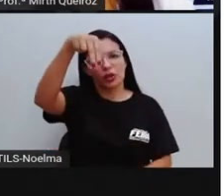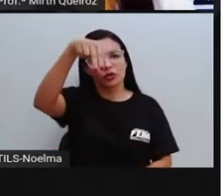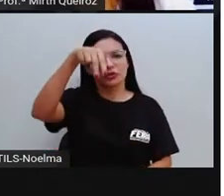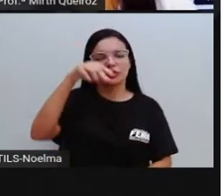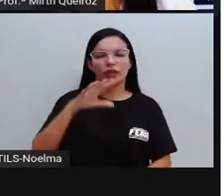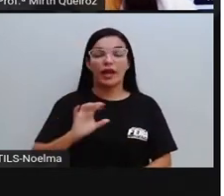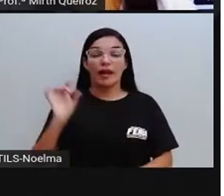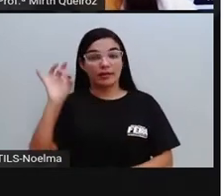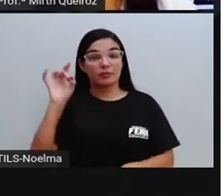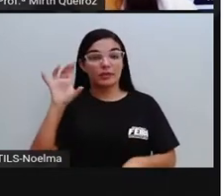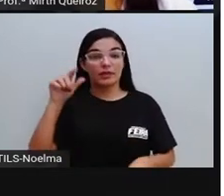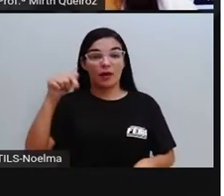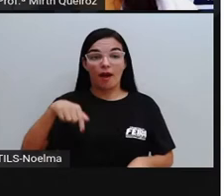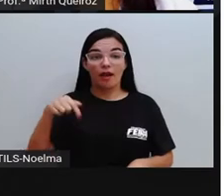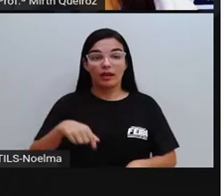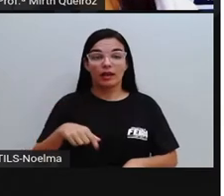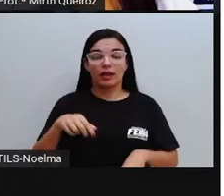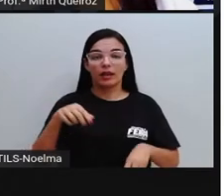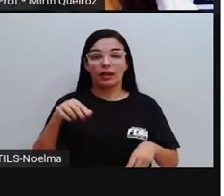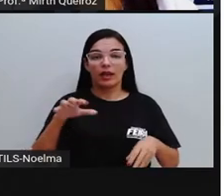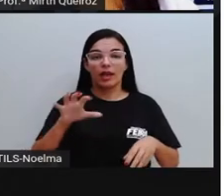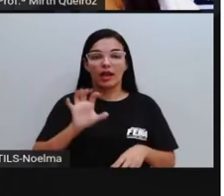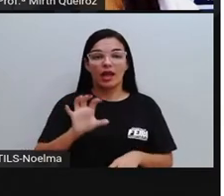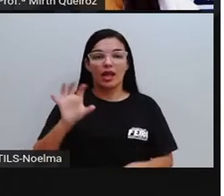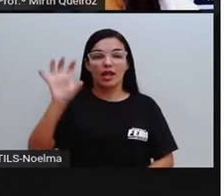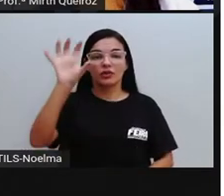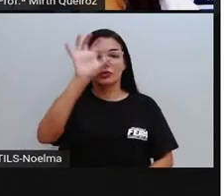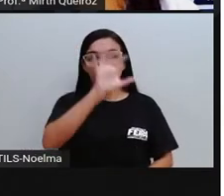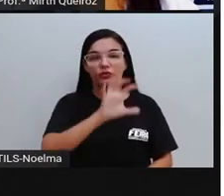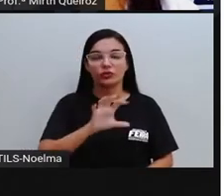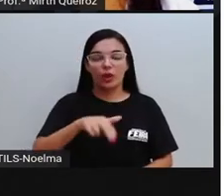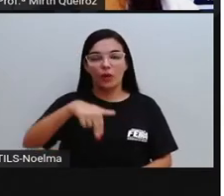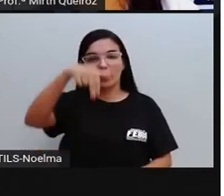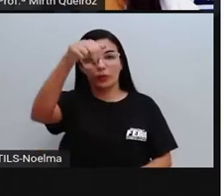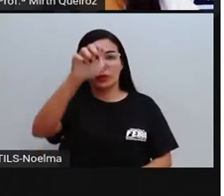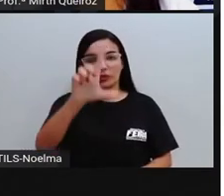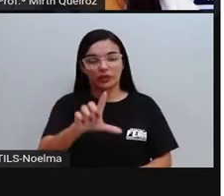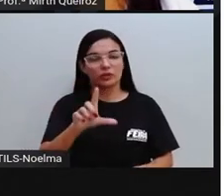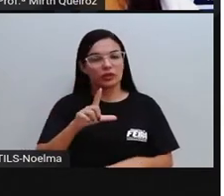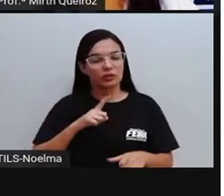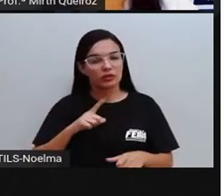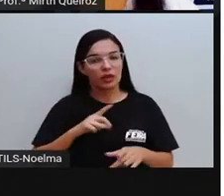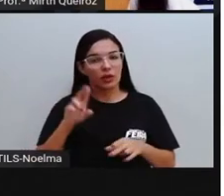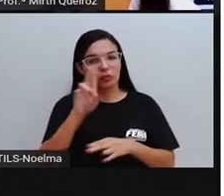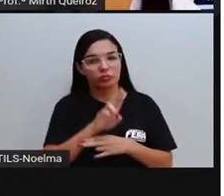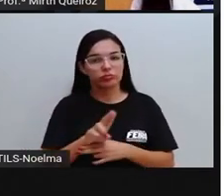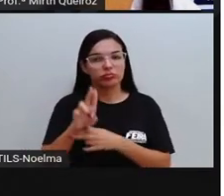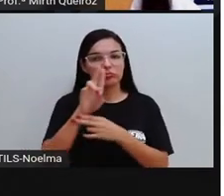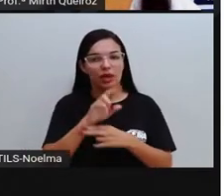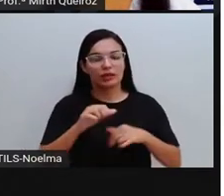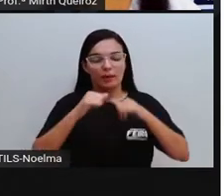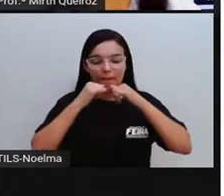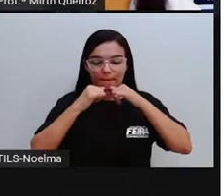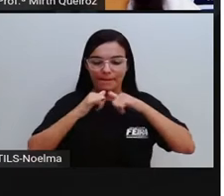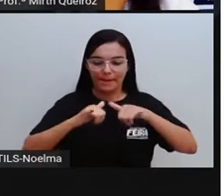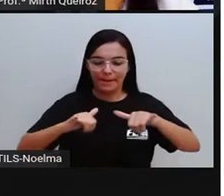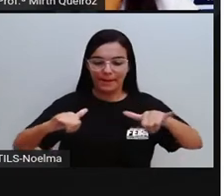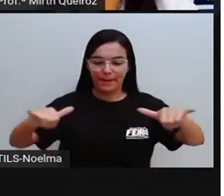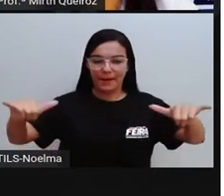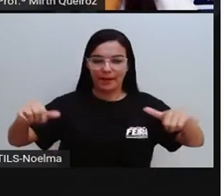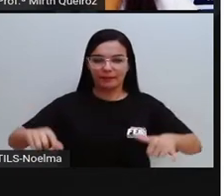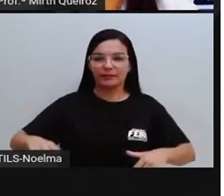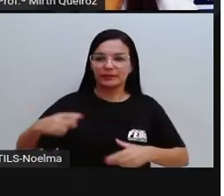especial a região aí Nordeste, onde ela é utilizada até mesmo para propagar as tradições